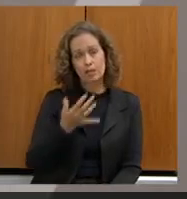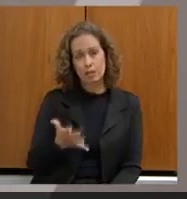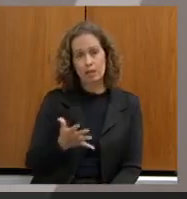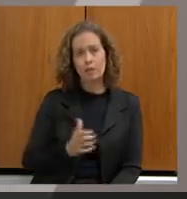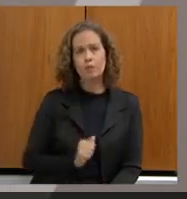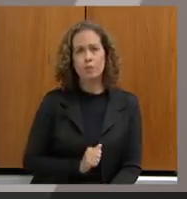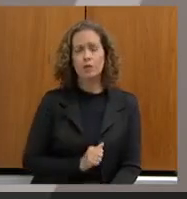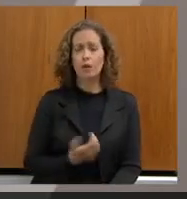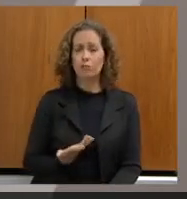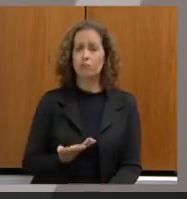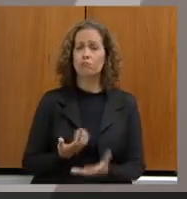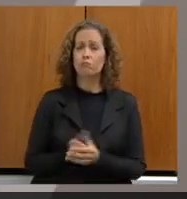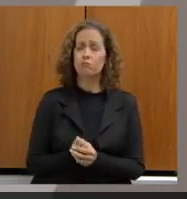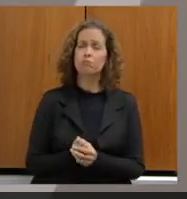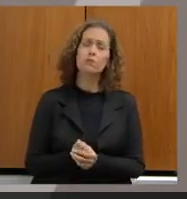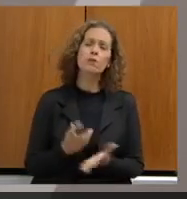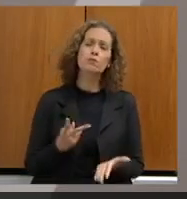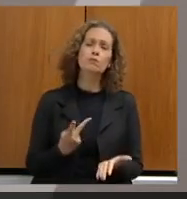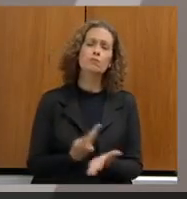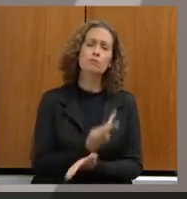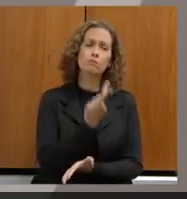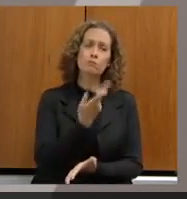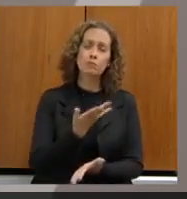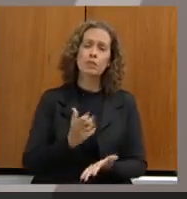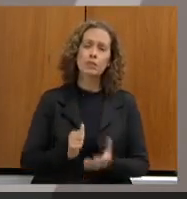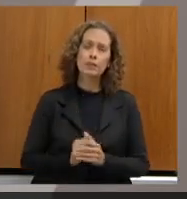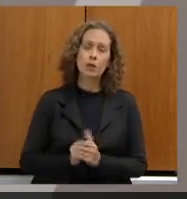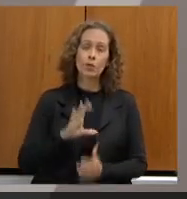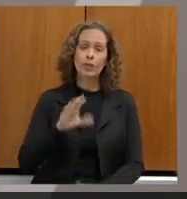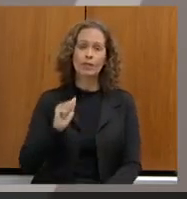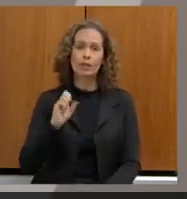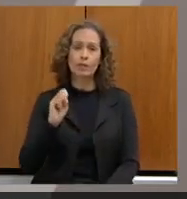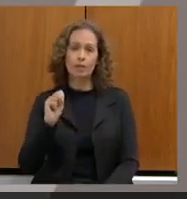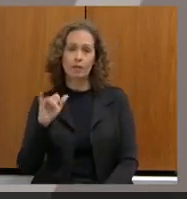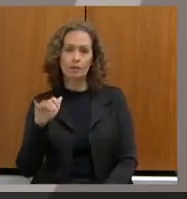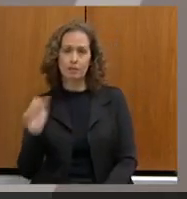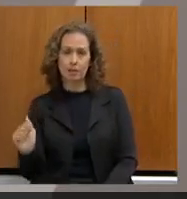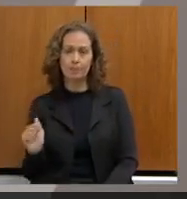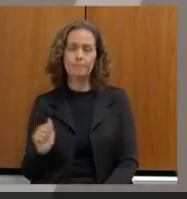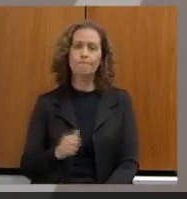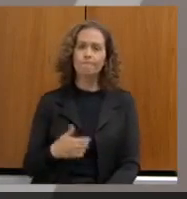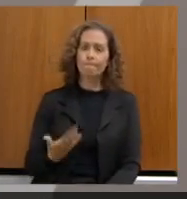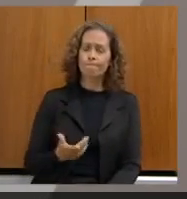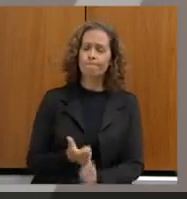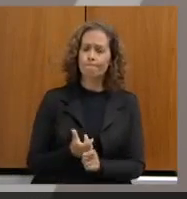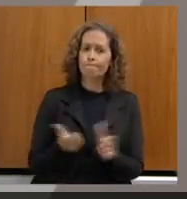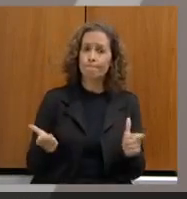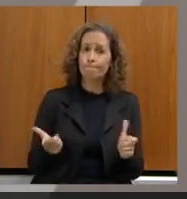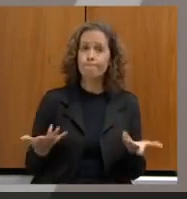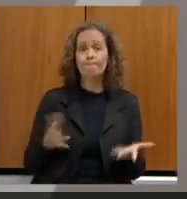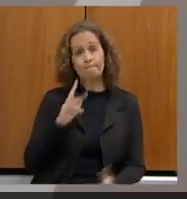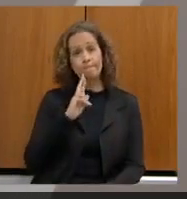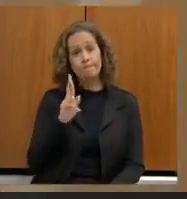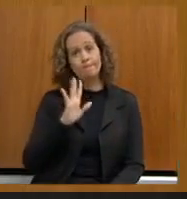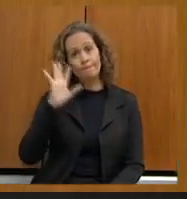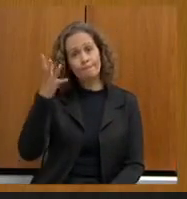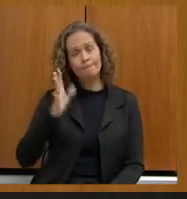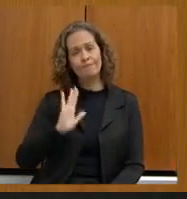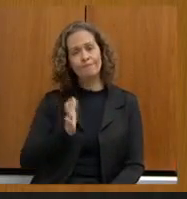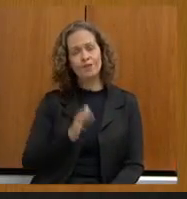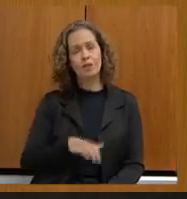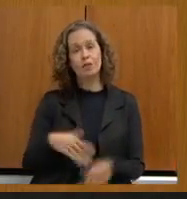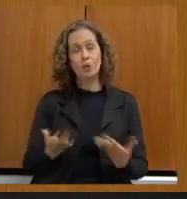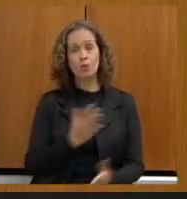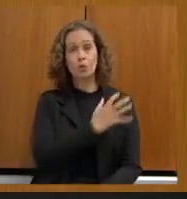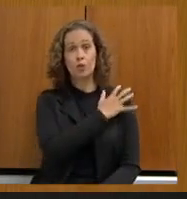Aí é um assombrante parecer pequena mas não é uma grandeza e a solução né então